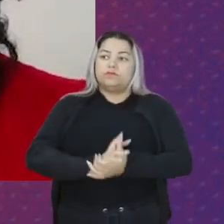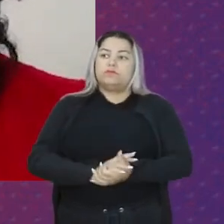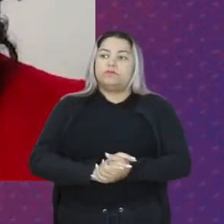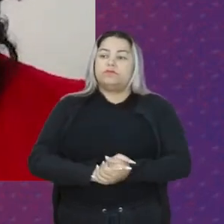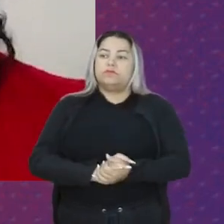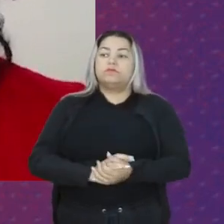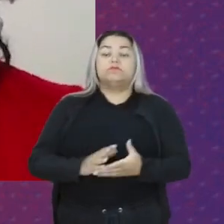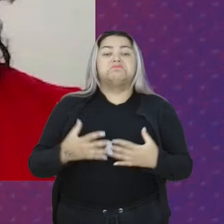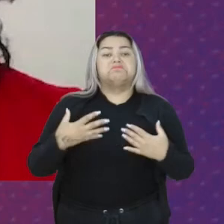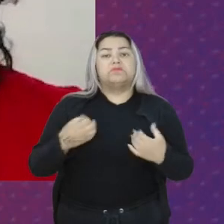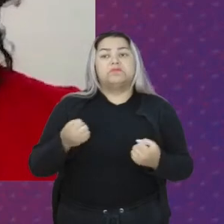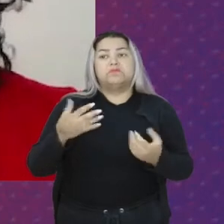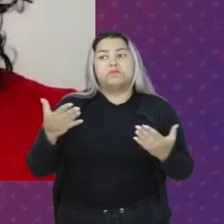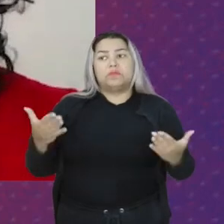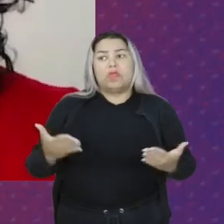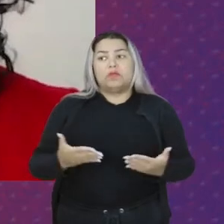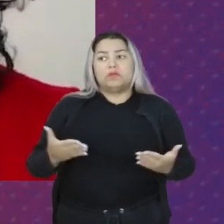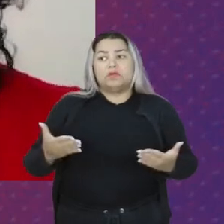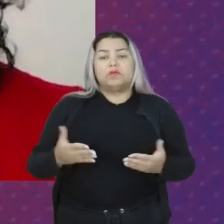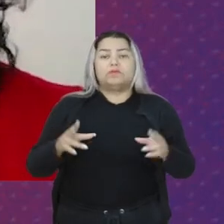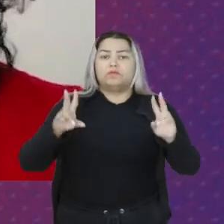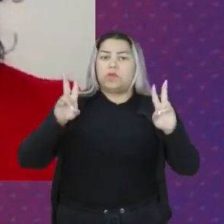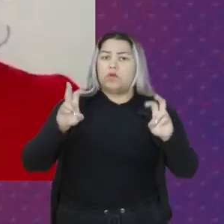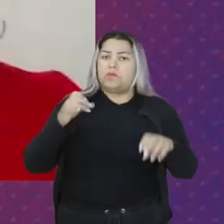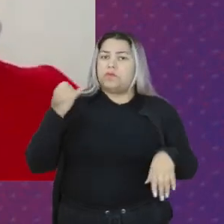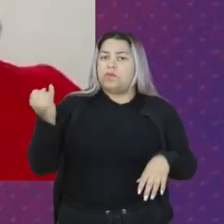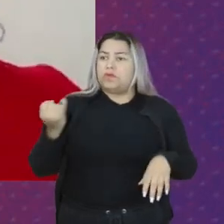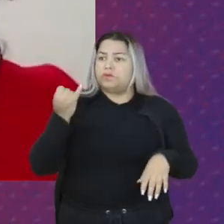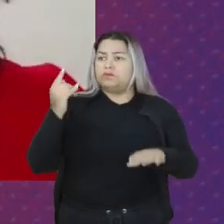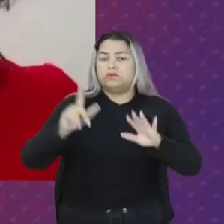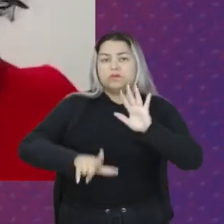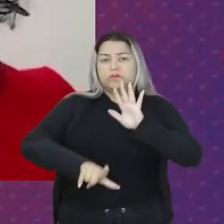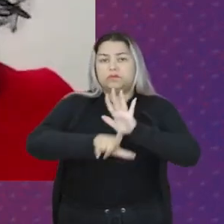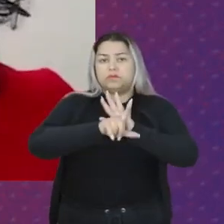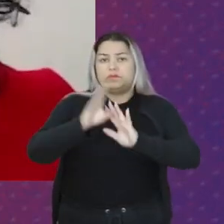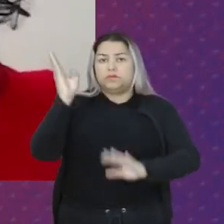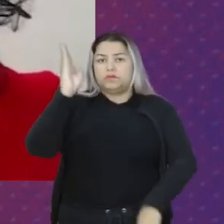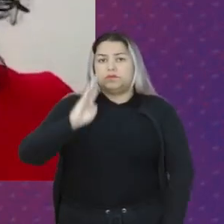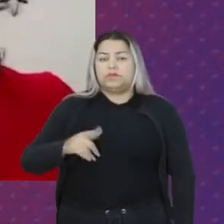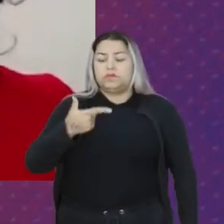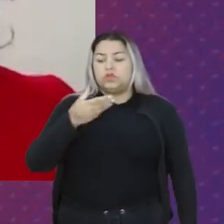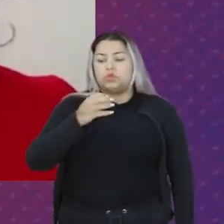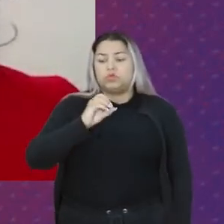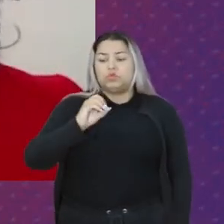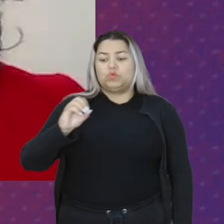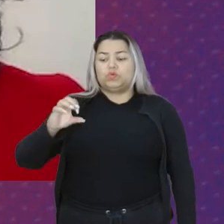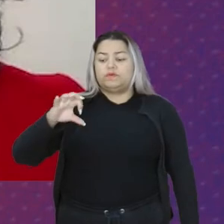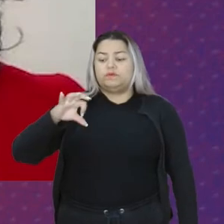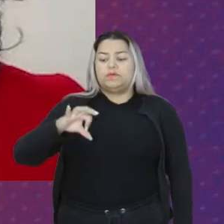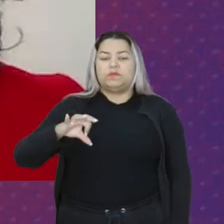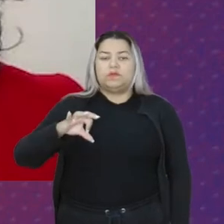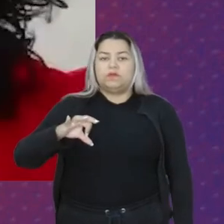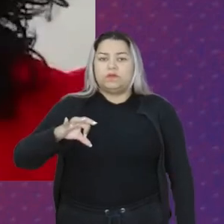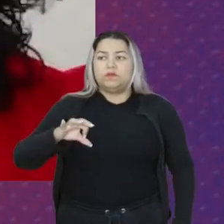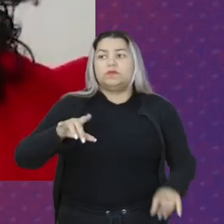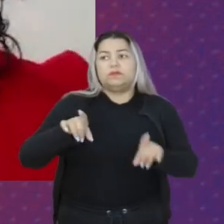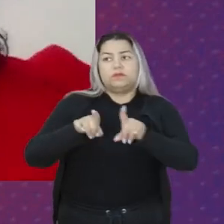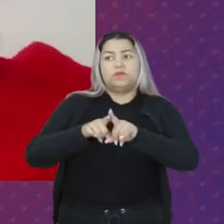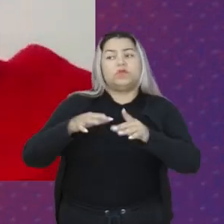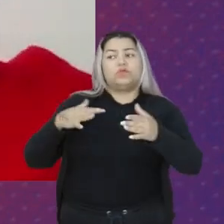Vamos tratar um pouco agora sobre uma importante lei brasileira, que é de 2009, e que